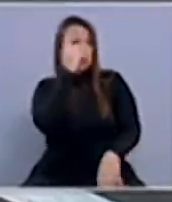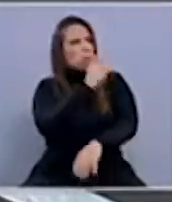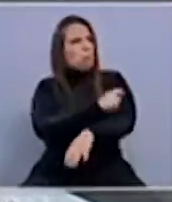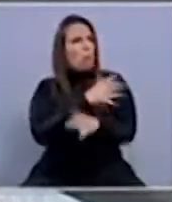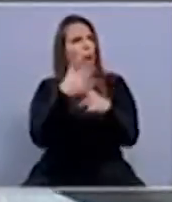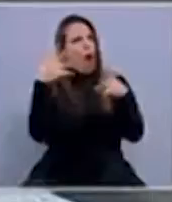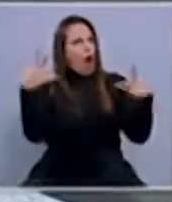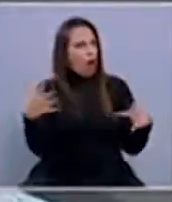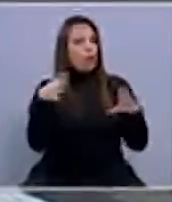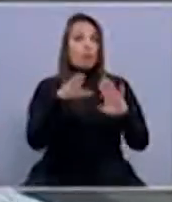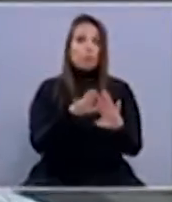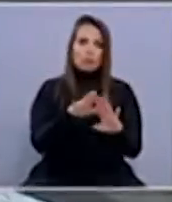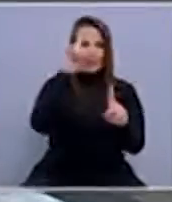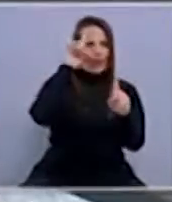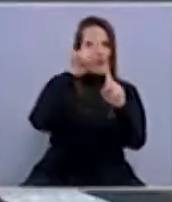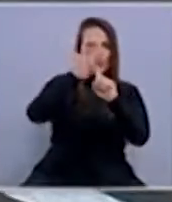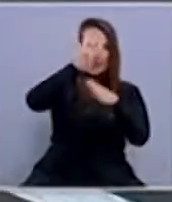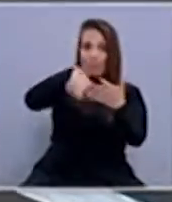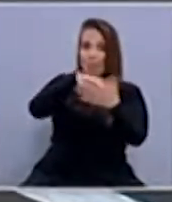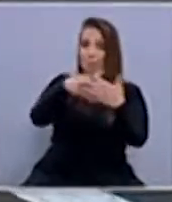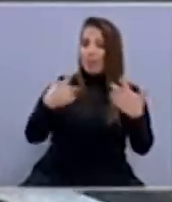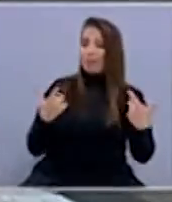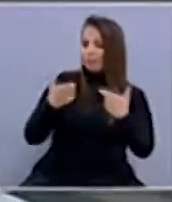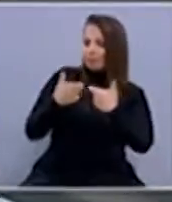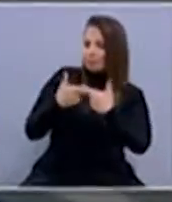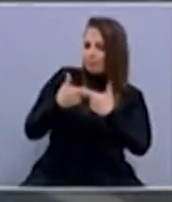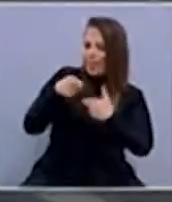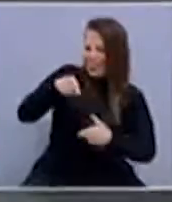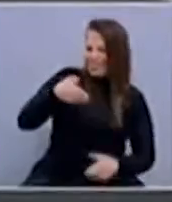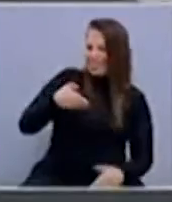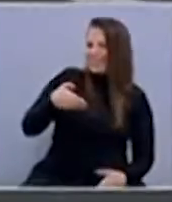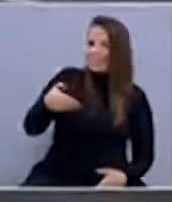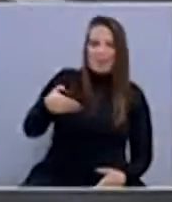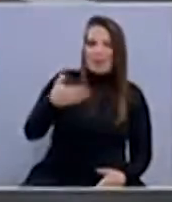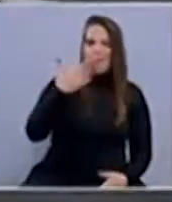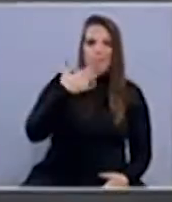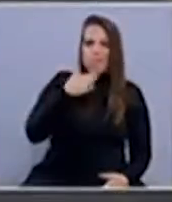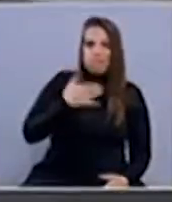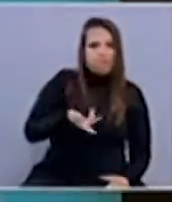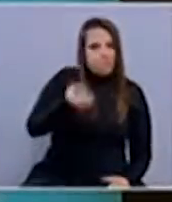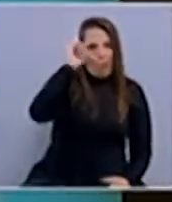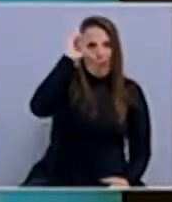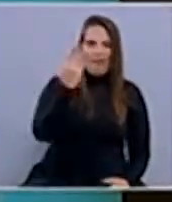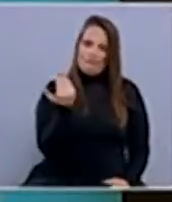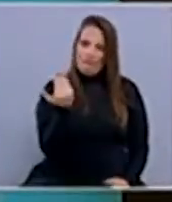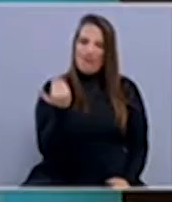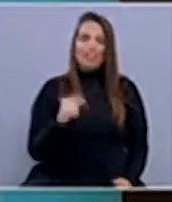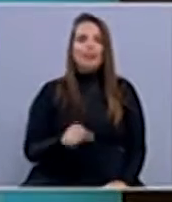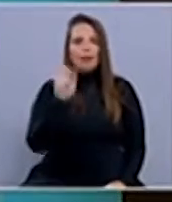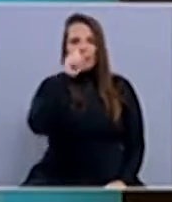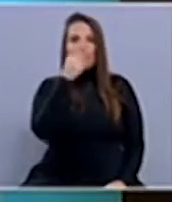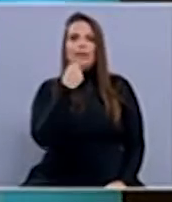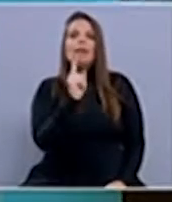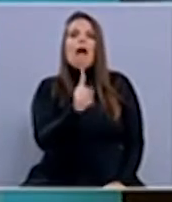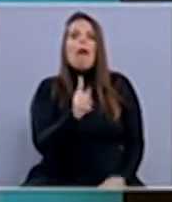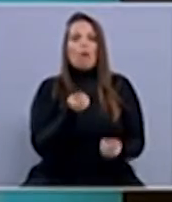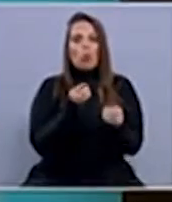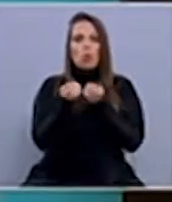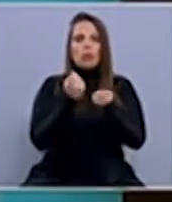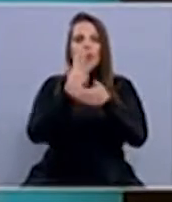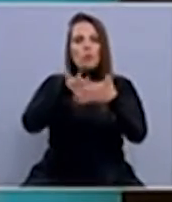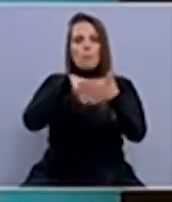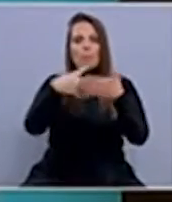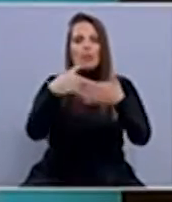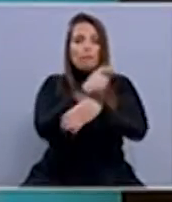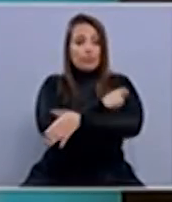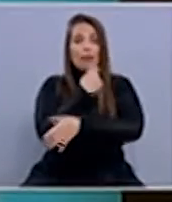parecer grande, mas para cumprir o plano para esta semana são, na verdade, insuficientes. Quem o admite é o próprio coordenador do plano